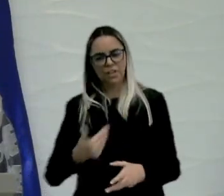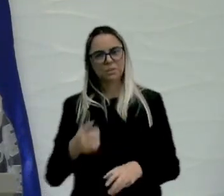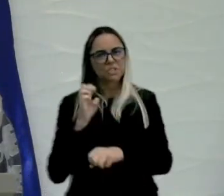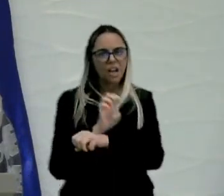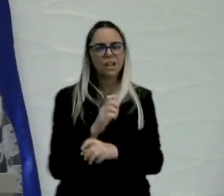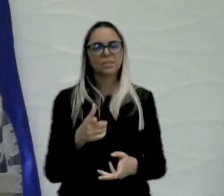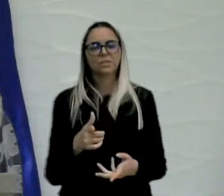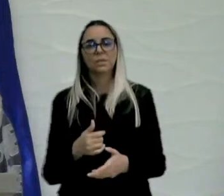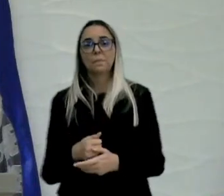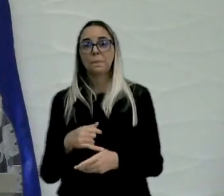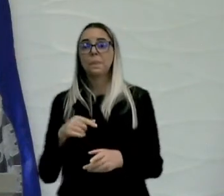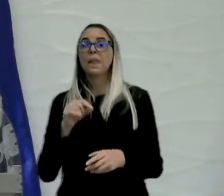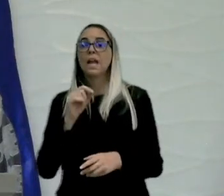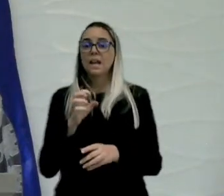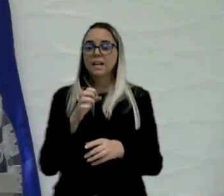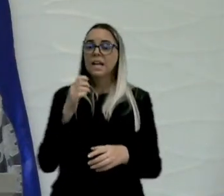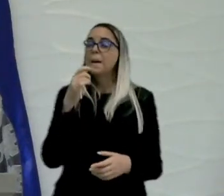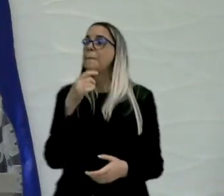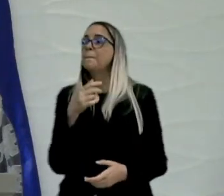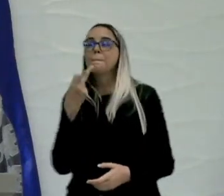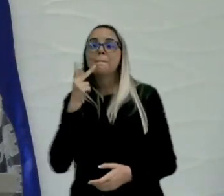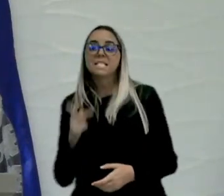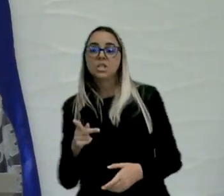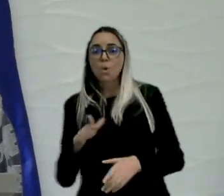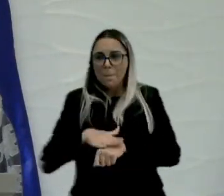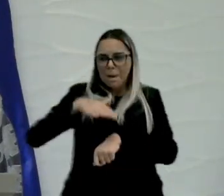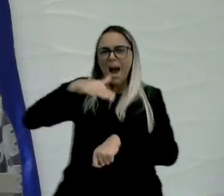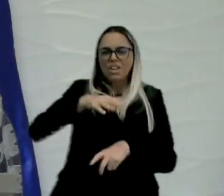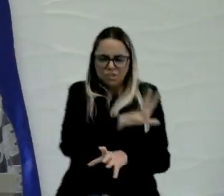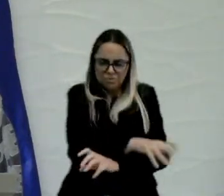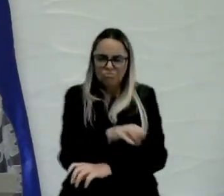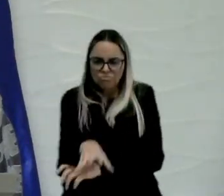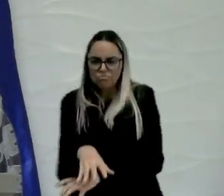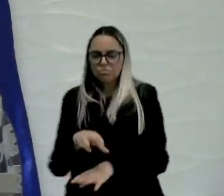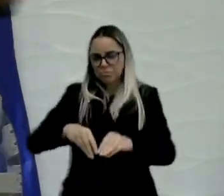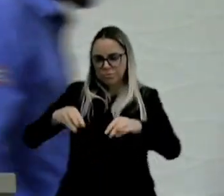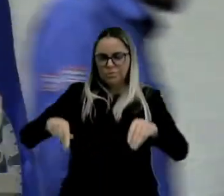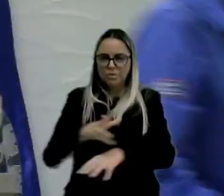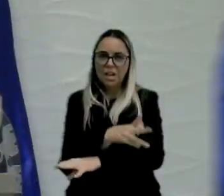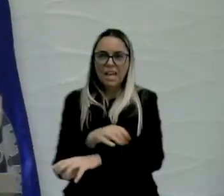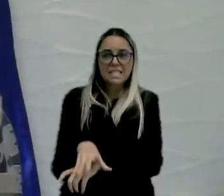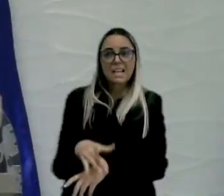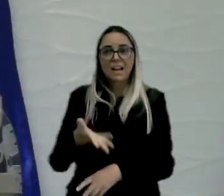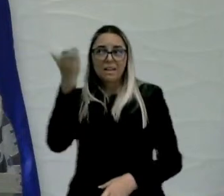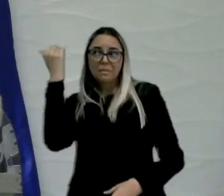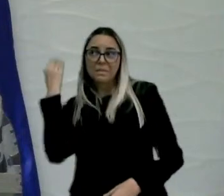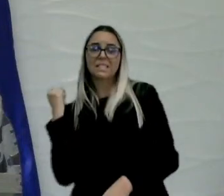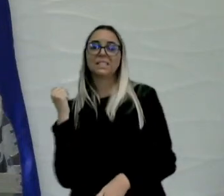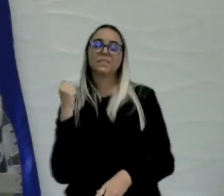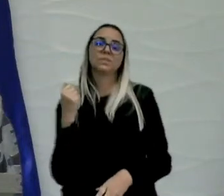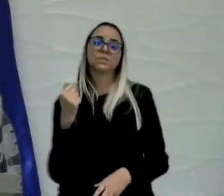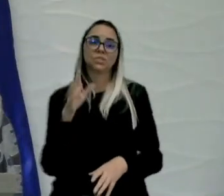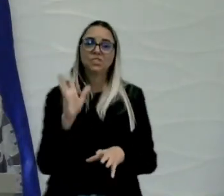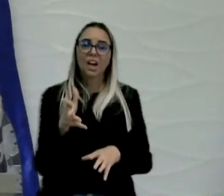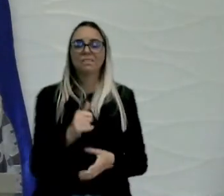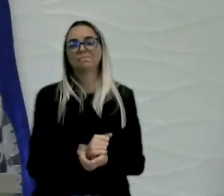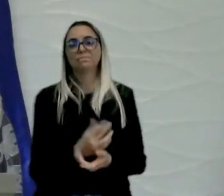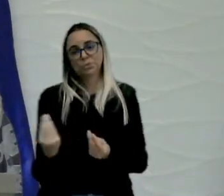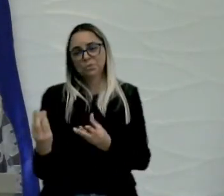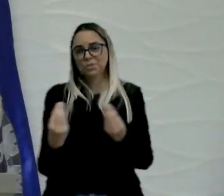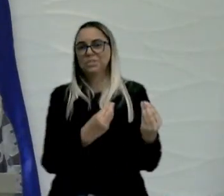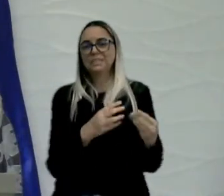passada foi o vereador pezinho lá no siteo tamandar se eu for mostrar aqui eu tenho mais de 100 vídeos do